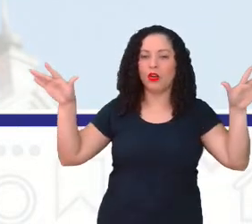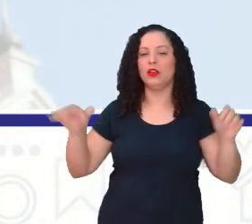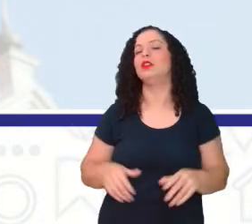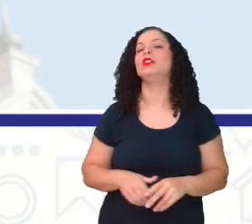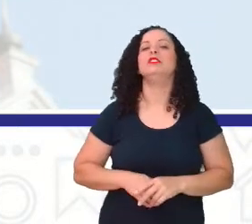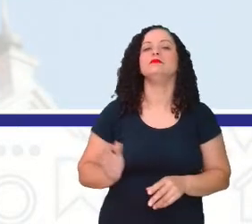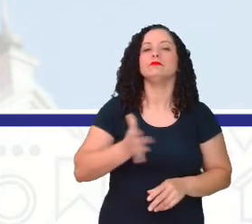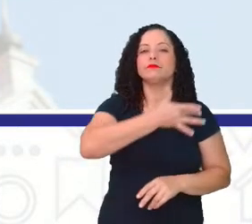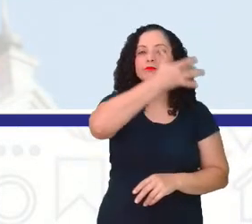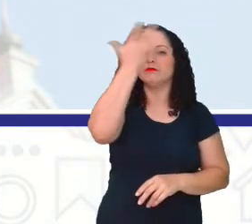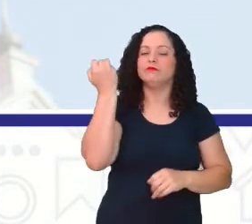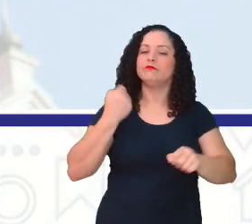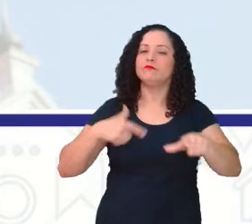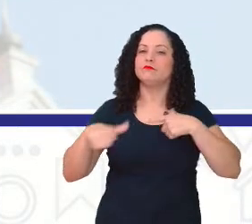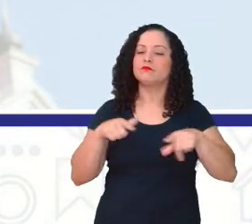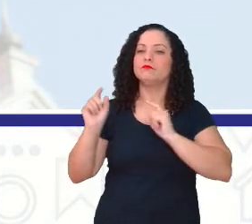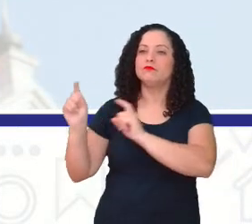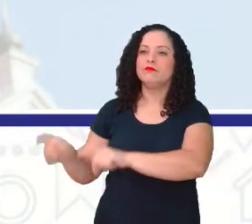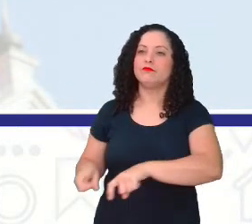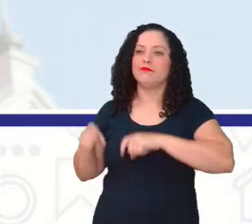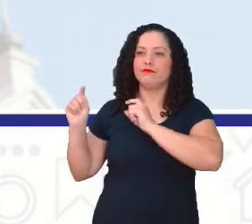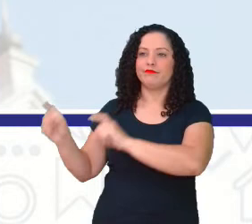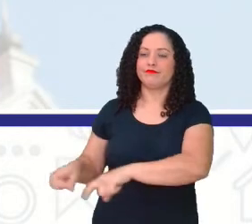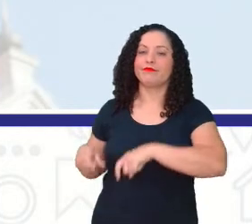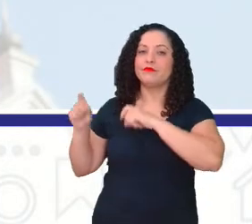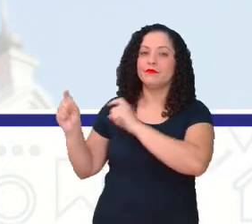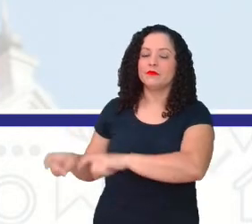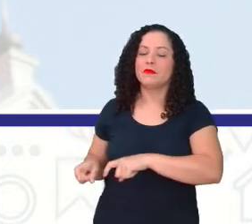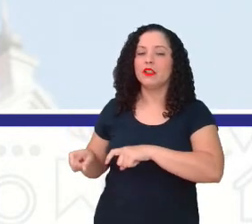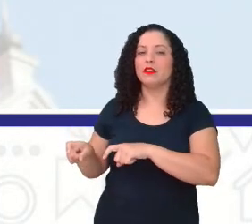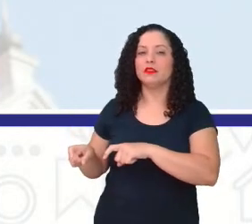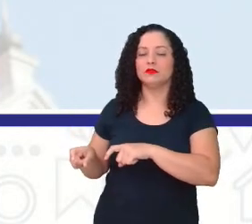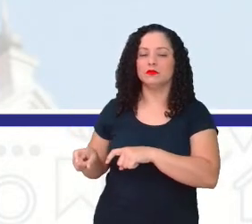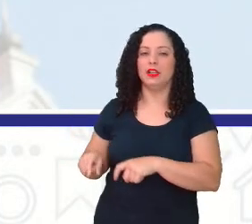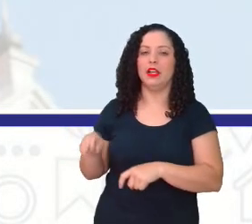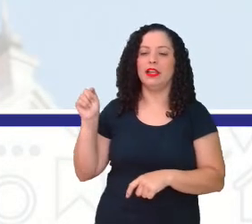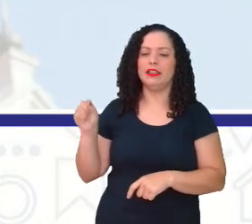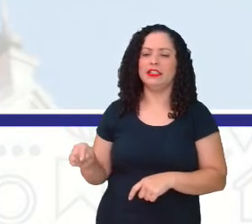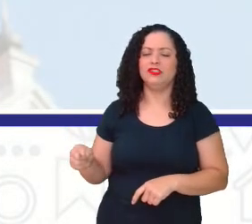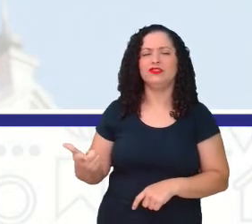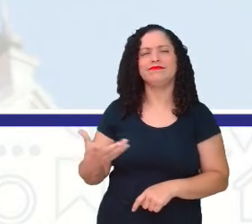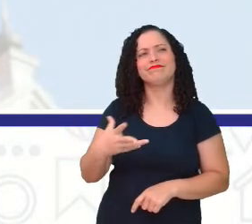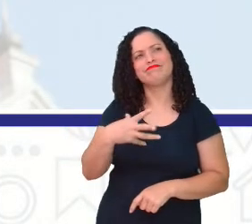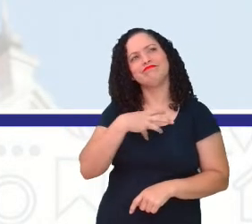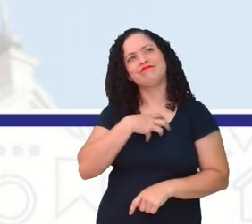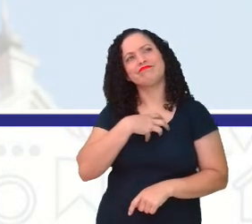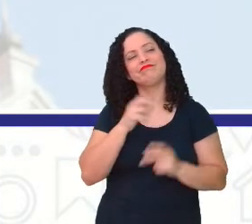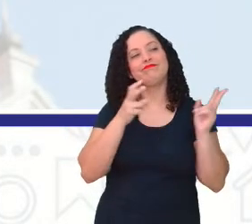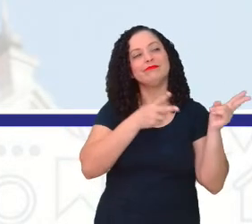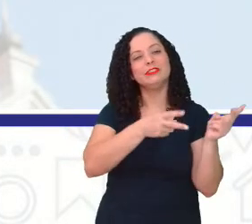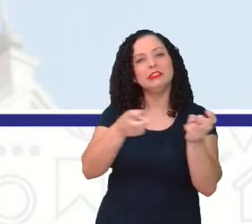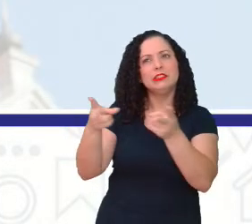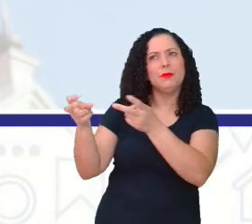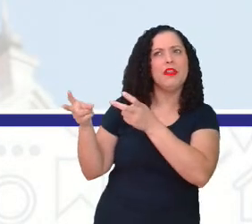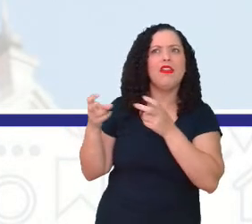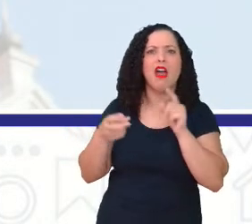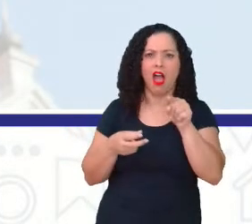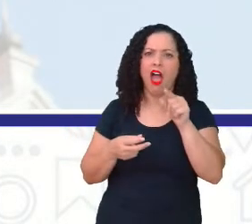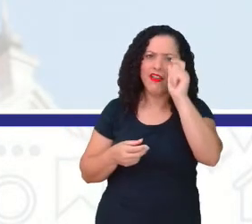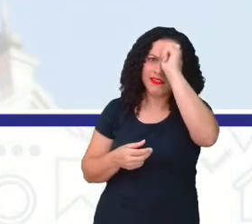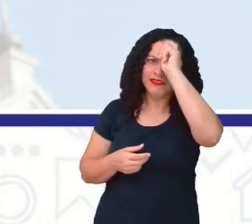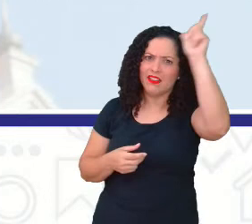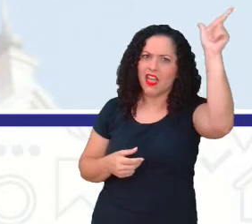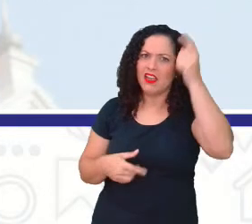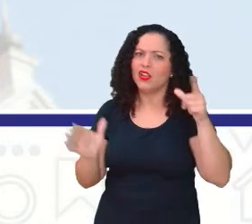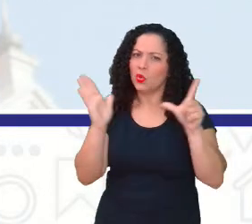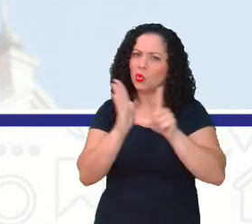tinham interesses em terras na Alemanha, né? Eles começaram a reconhecer aí as ideias de Lutero e começaram